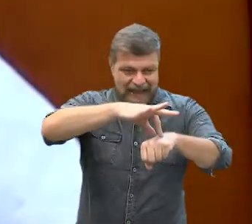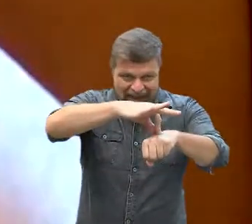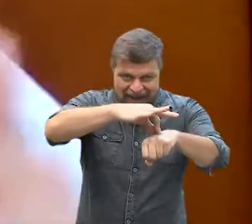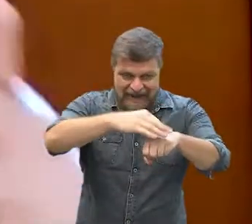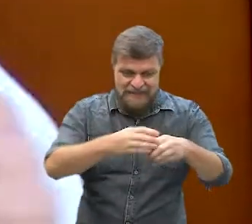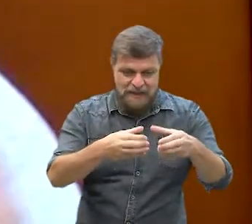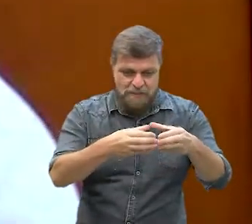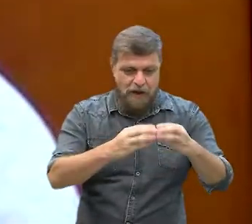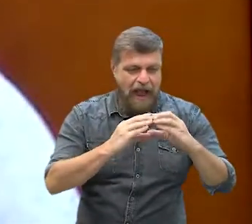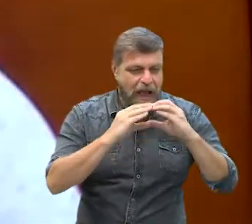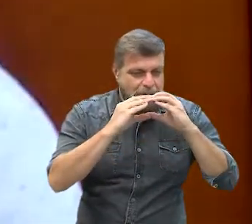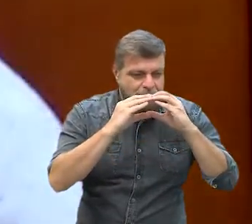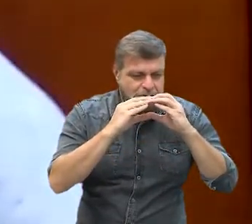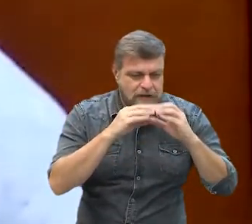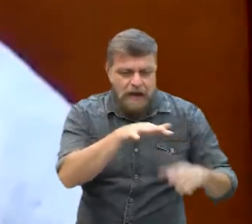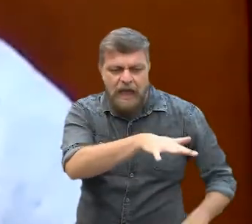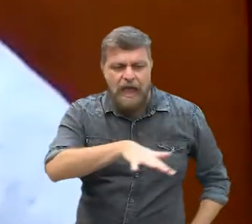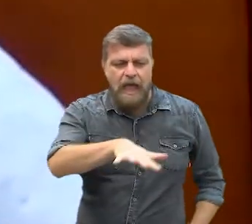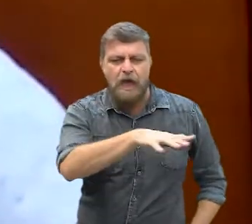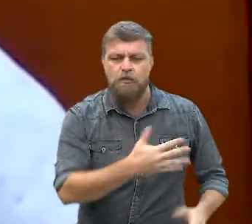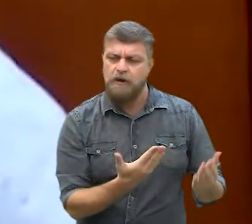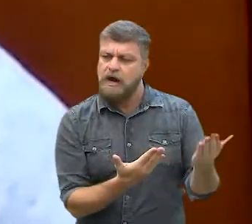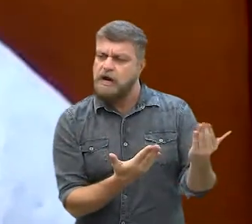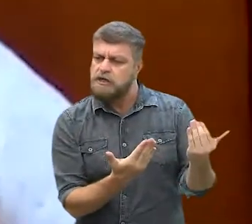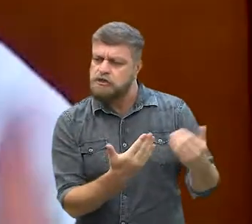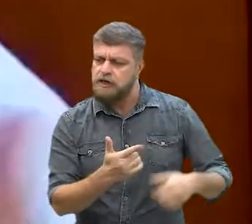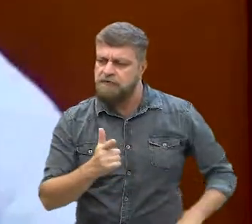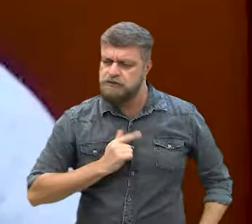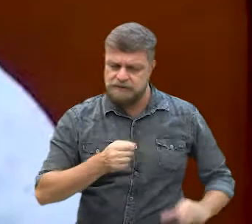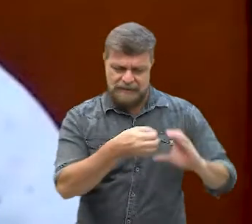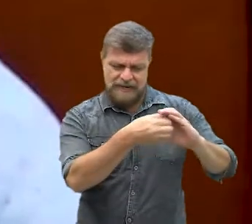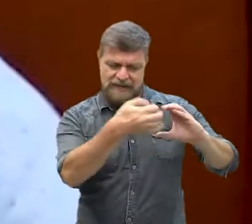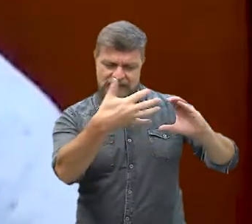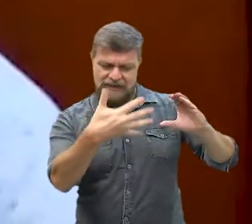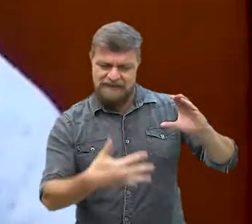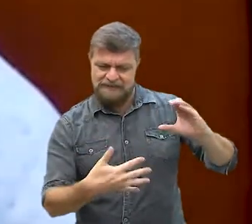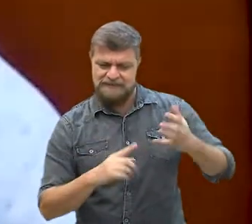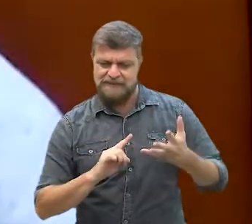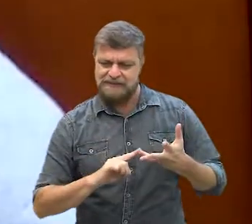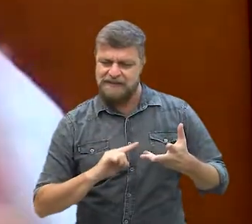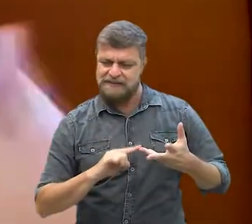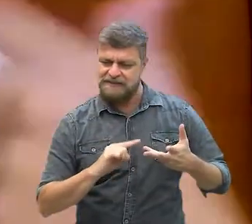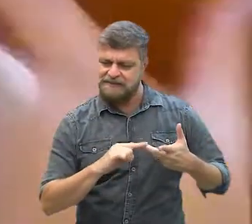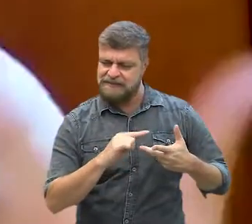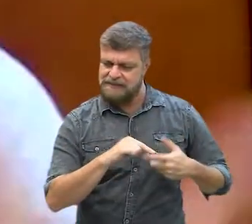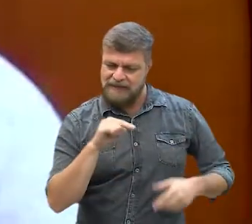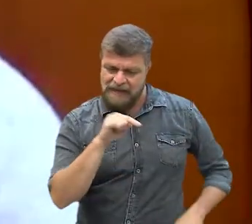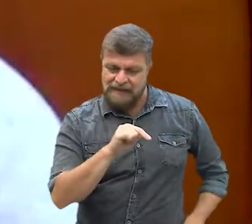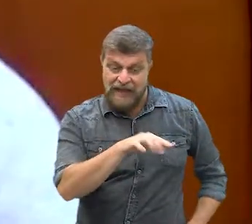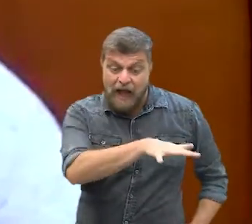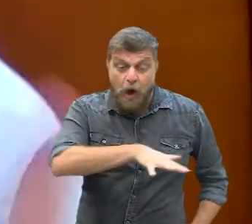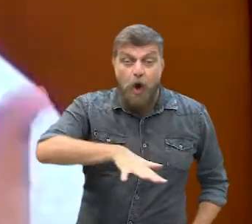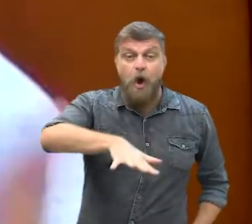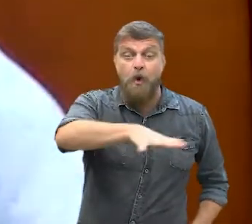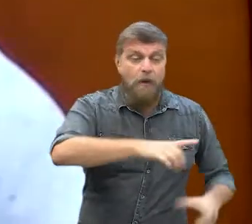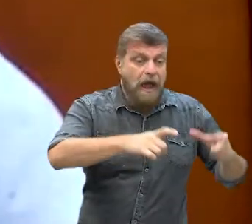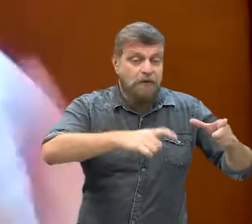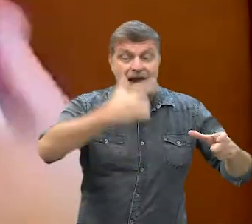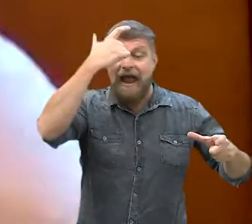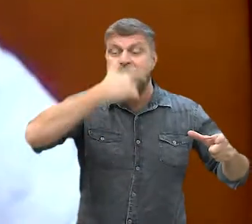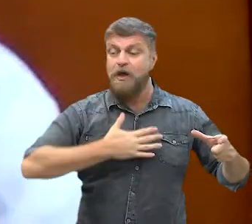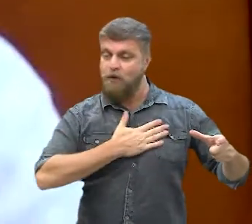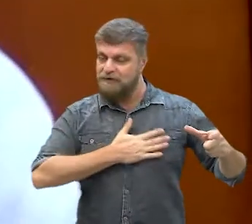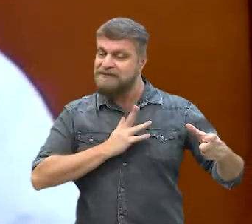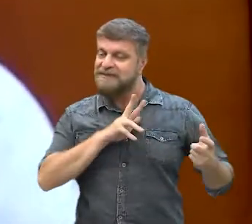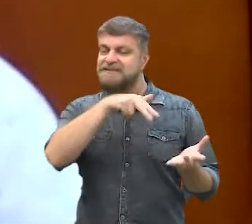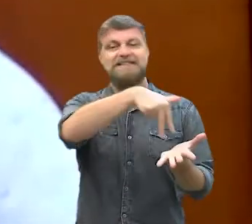ambiente jovem, era onde eu me via, as características daquele lugar, era um lugar, a gente quis criar um lugar onde